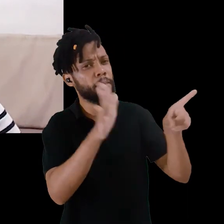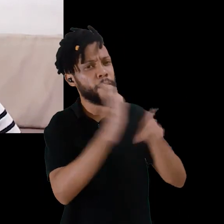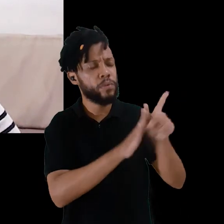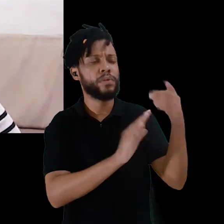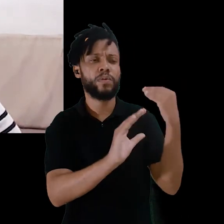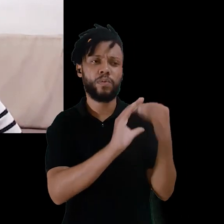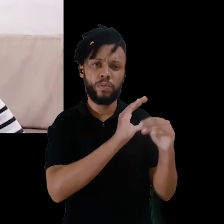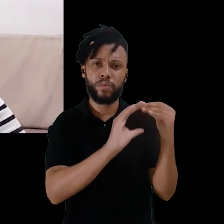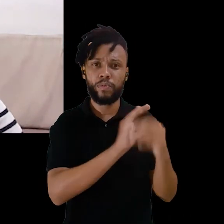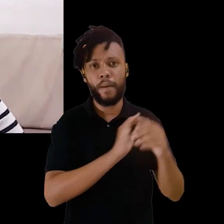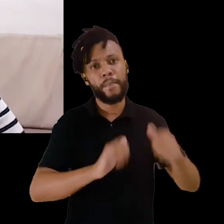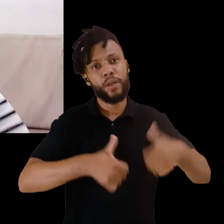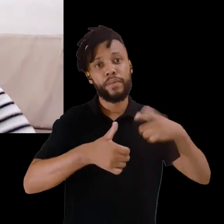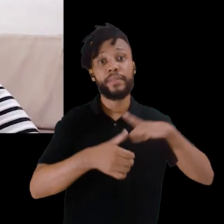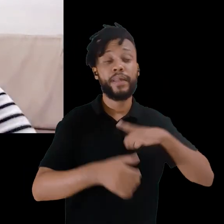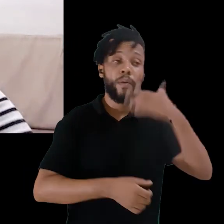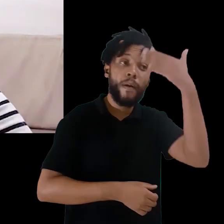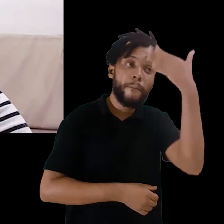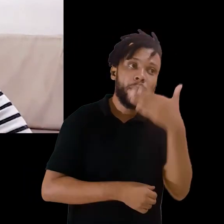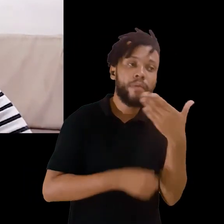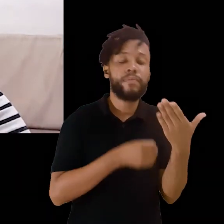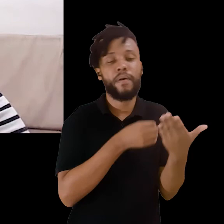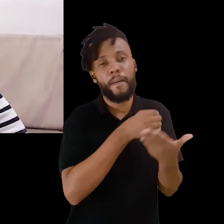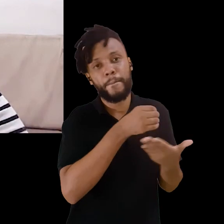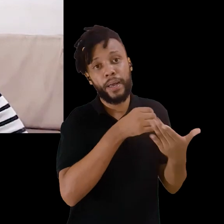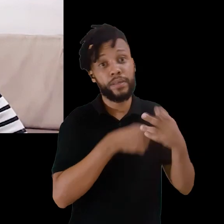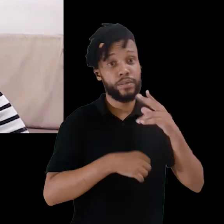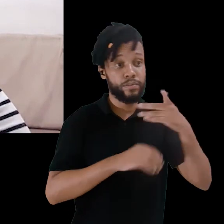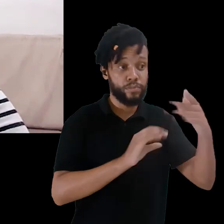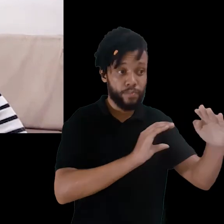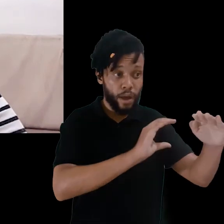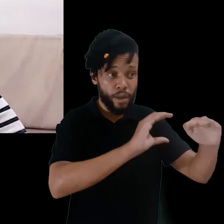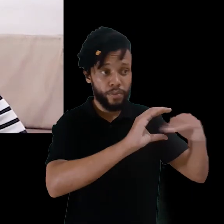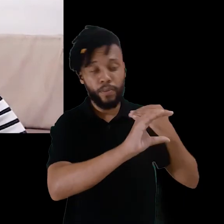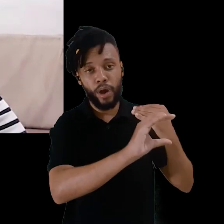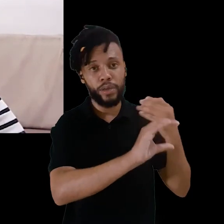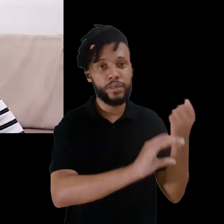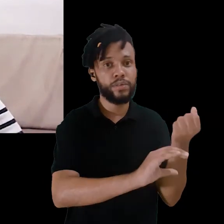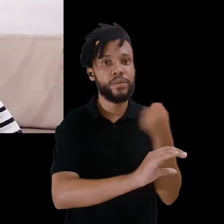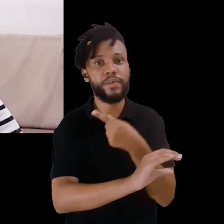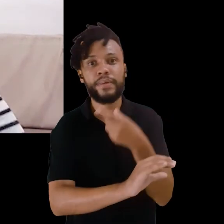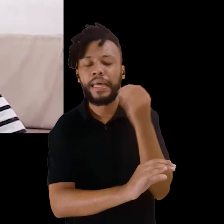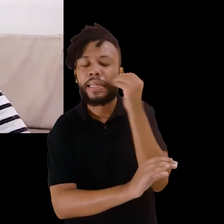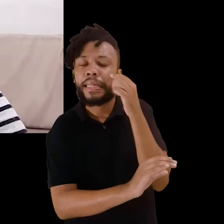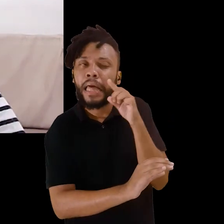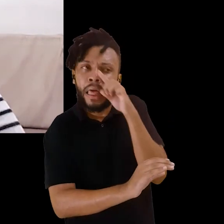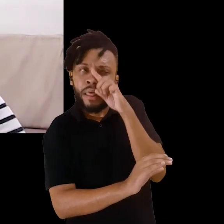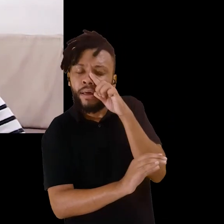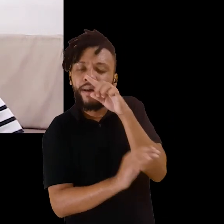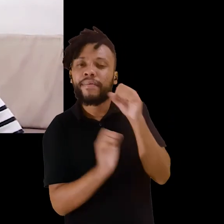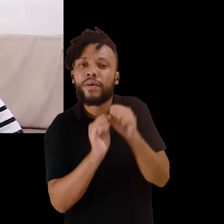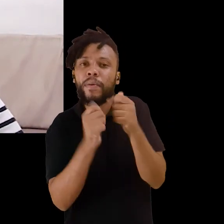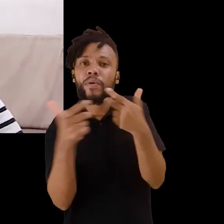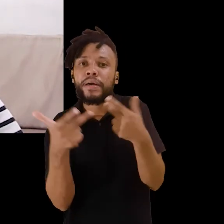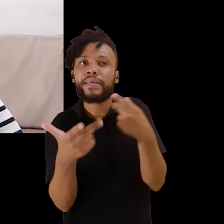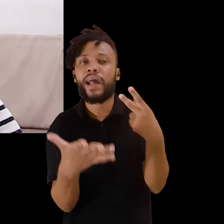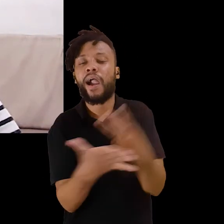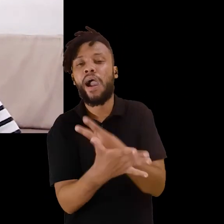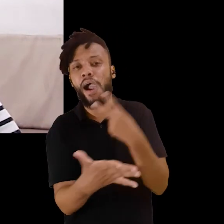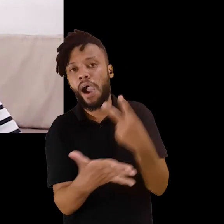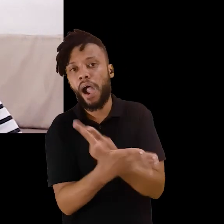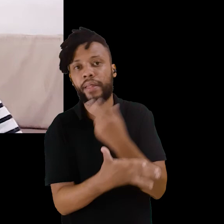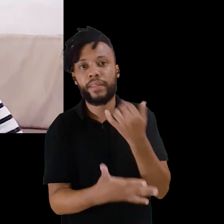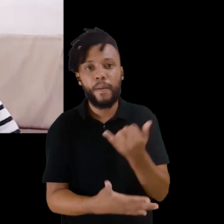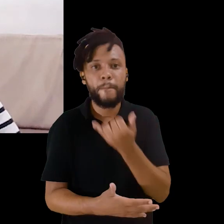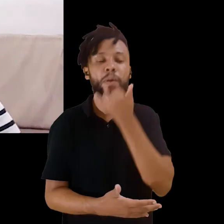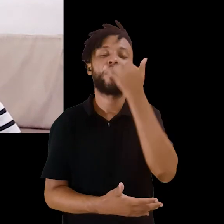mais importante você ter um respaldo, né, de uma resposta por e-mail do que você arriscar fazer uma coisa